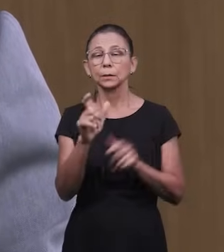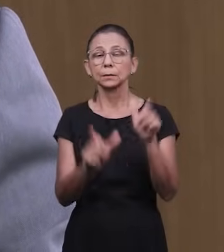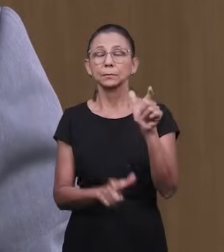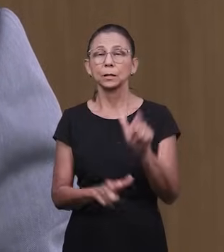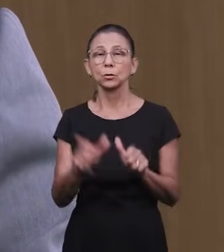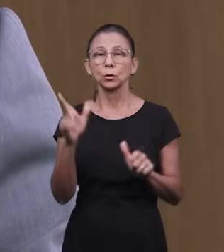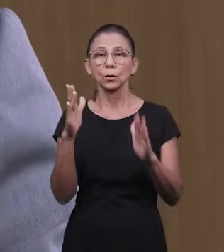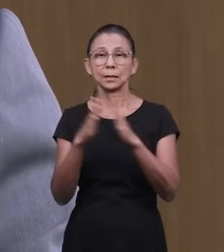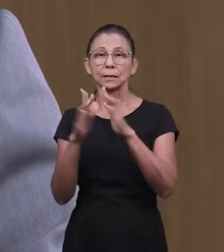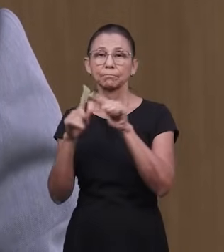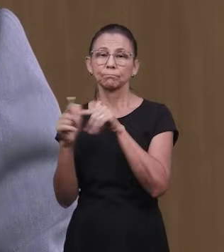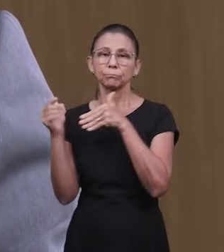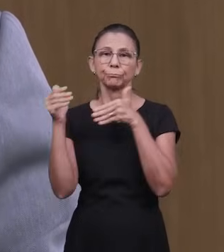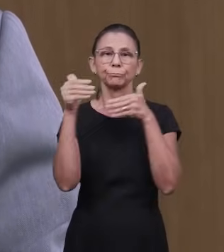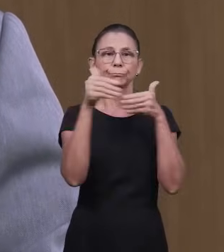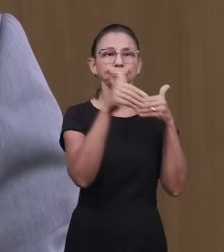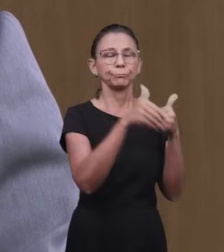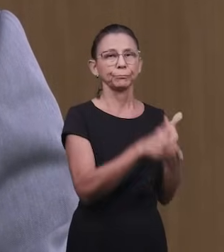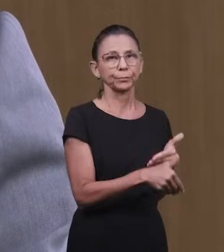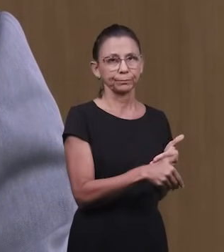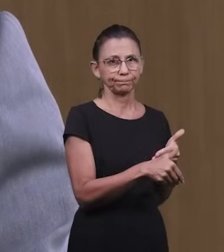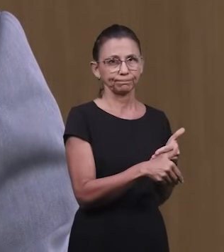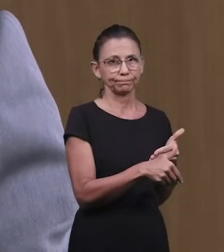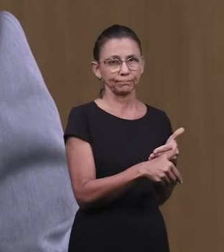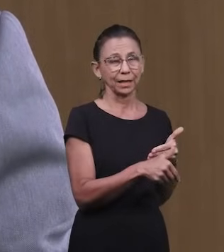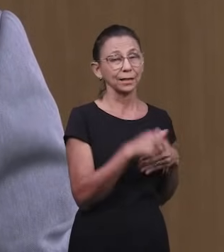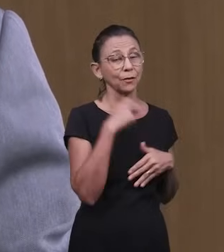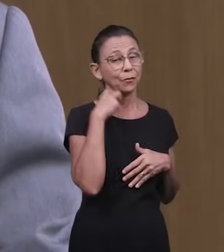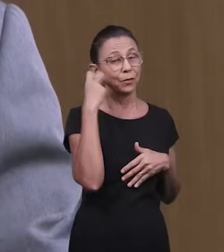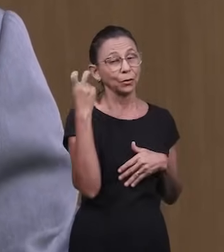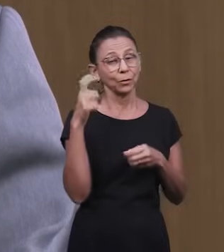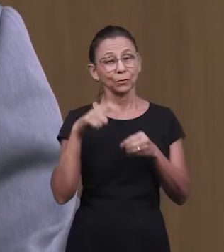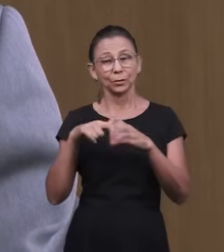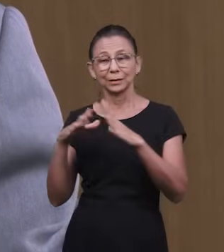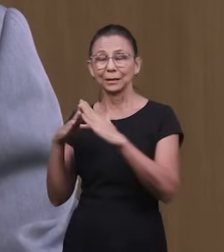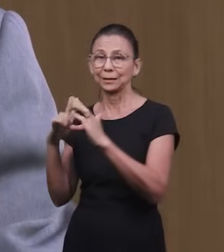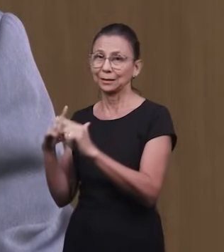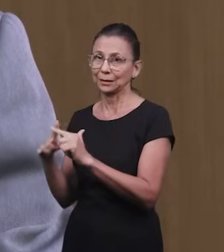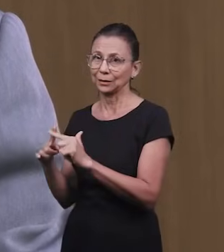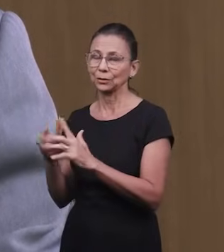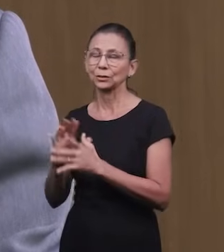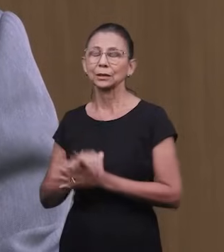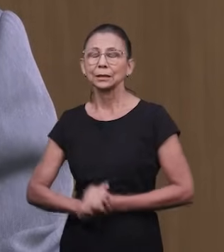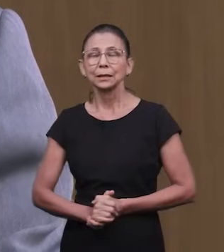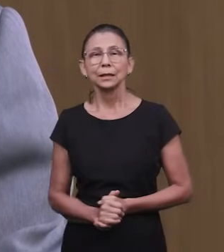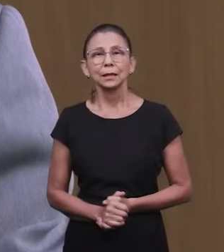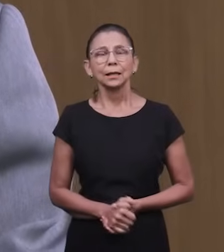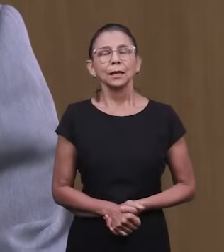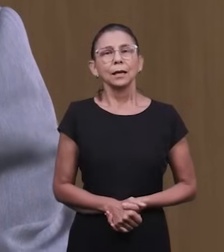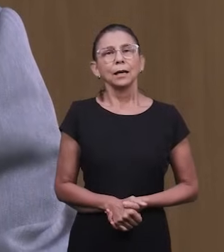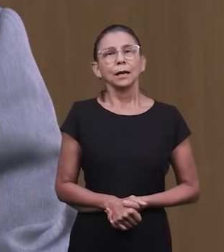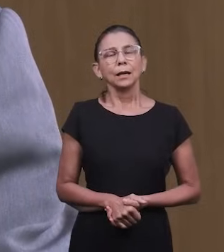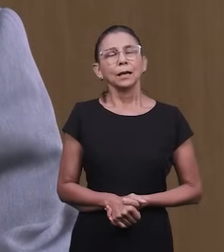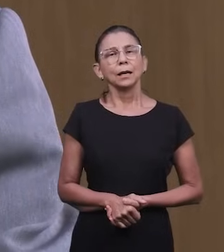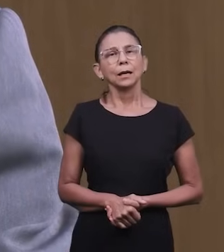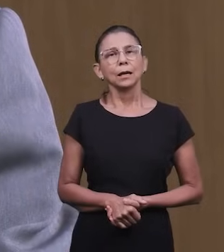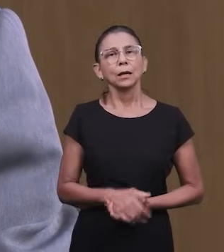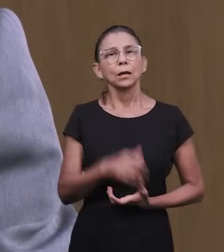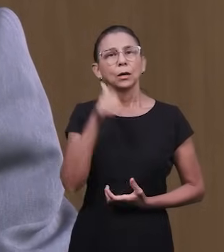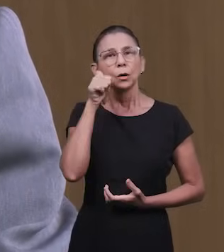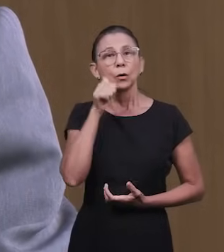igreja e às vezes, como me confessou esses dias uma jovem, ela se